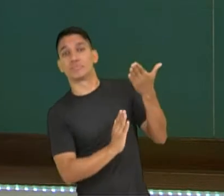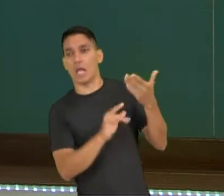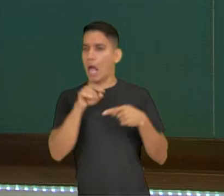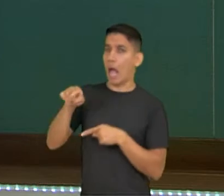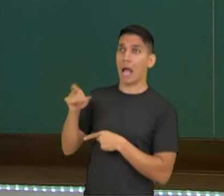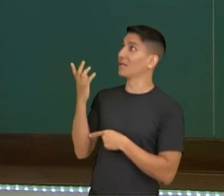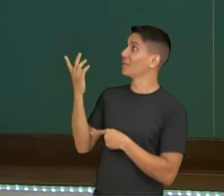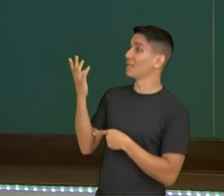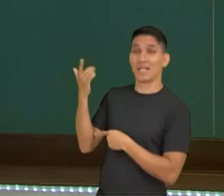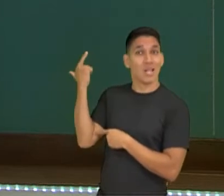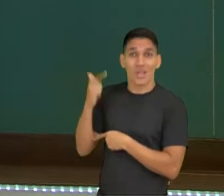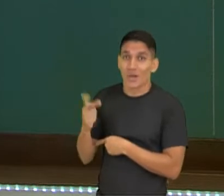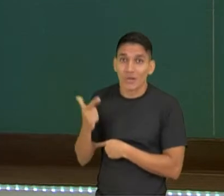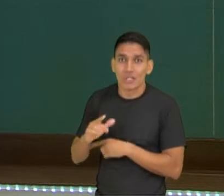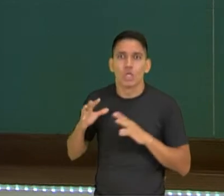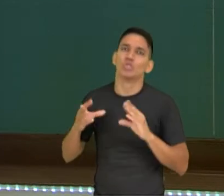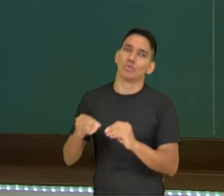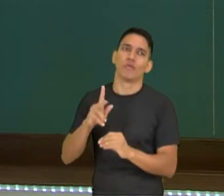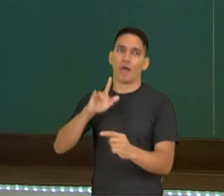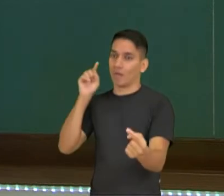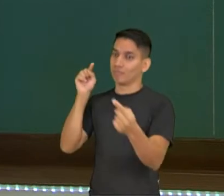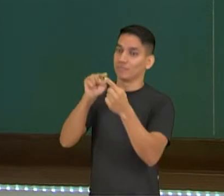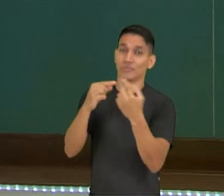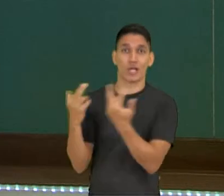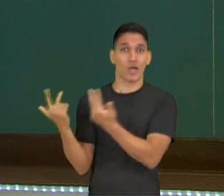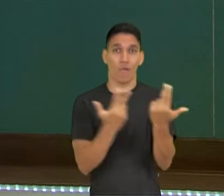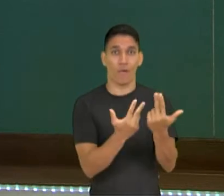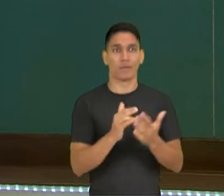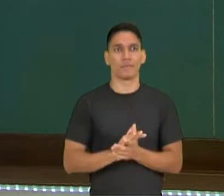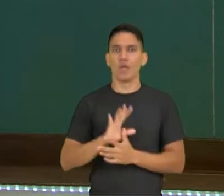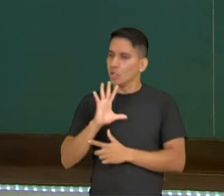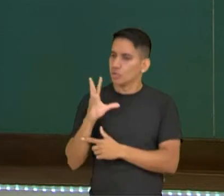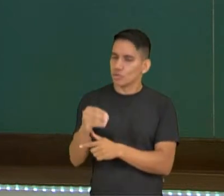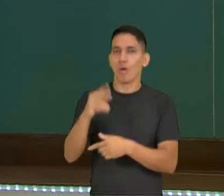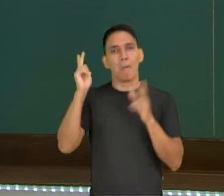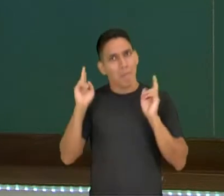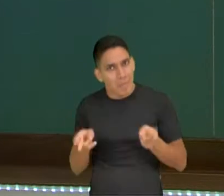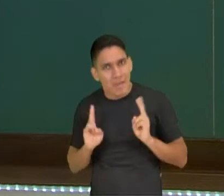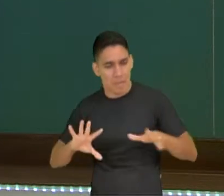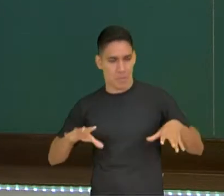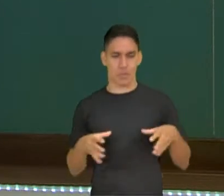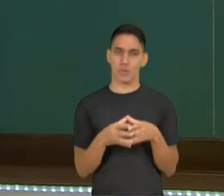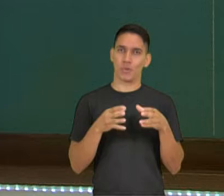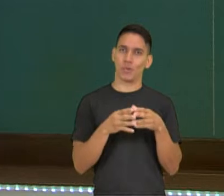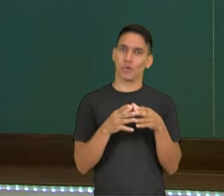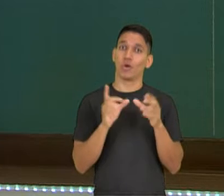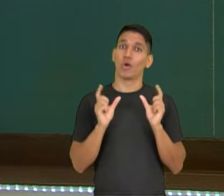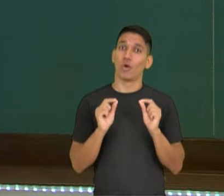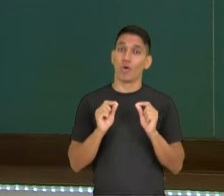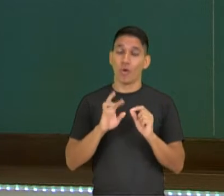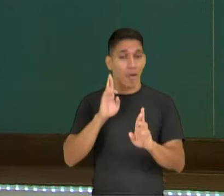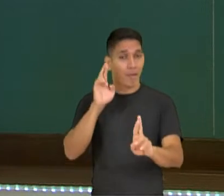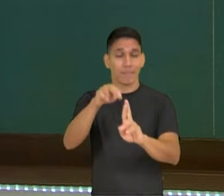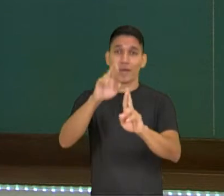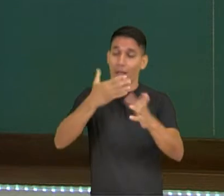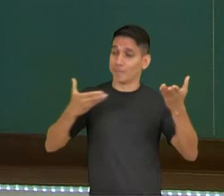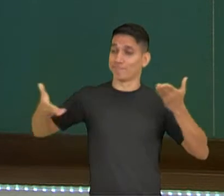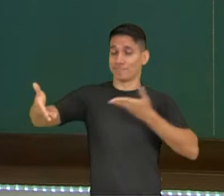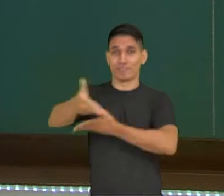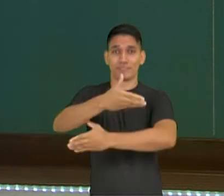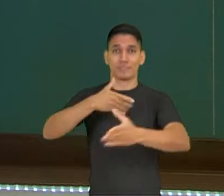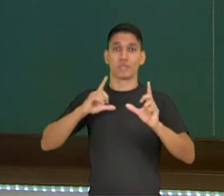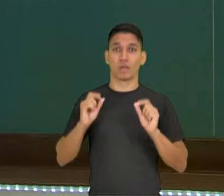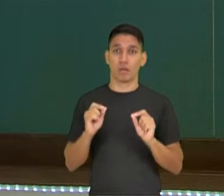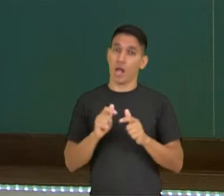tem. Todo mundo vai tentar atingir um objetivo. Todos fazem parte do mesmo time e o resultado é compartilhado.